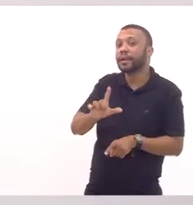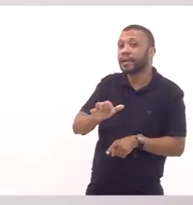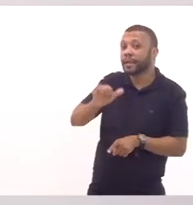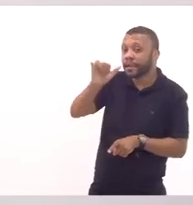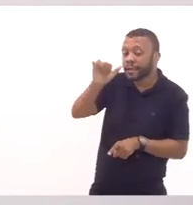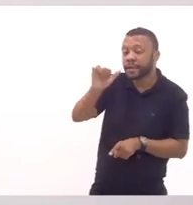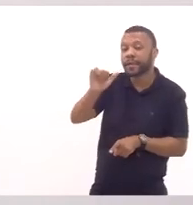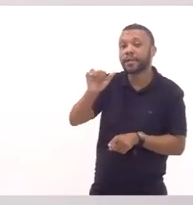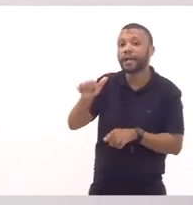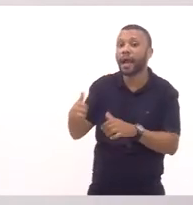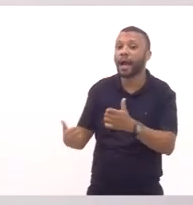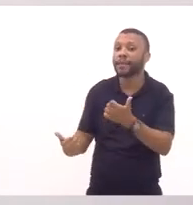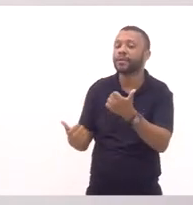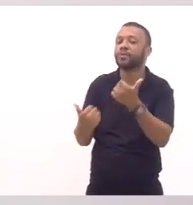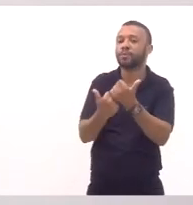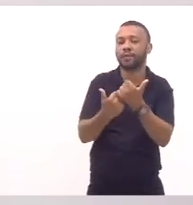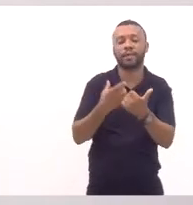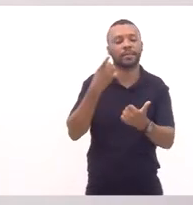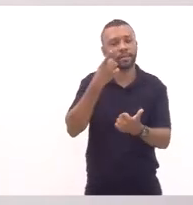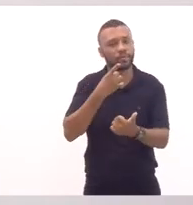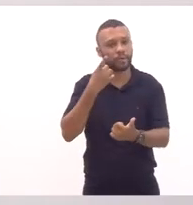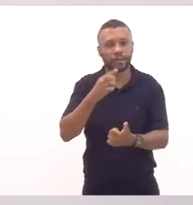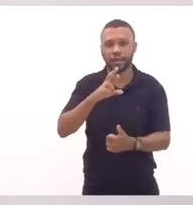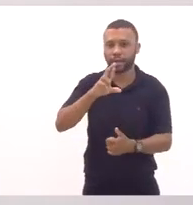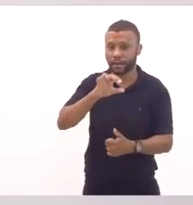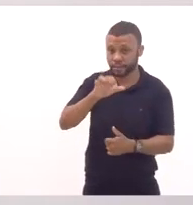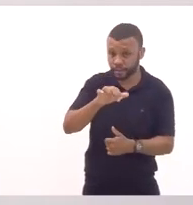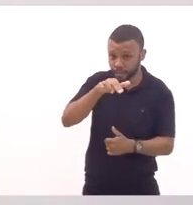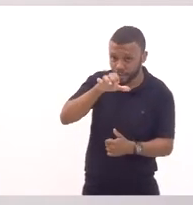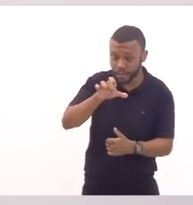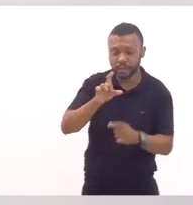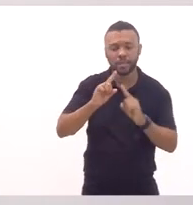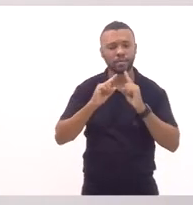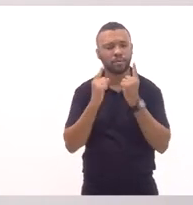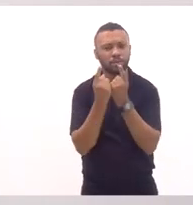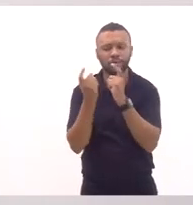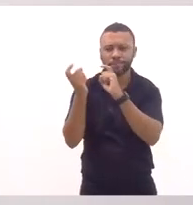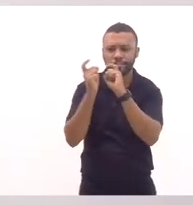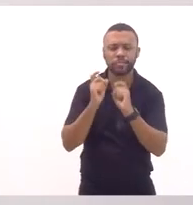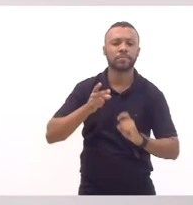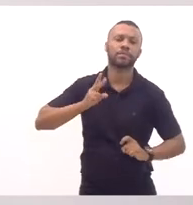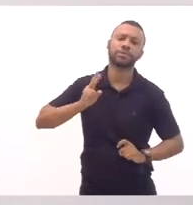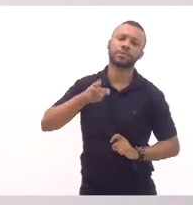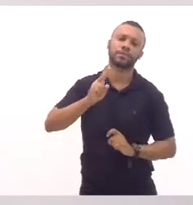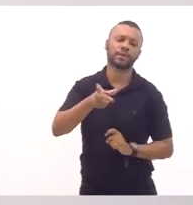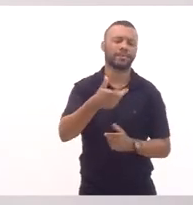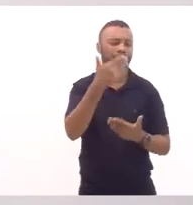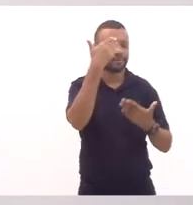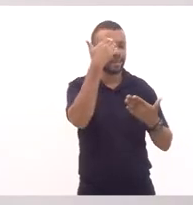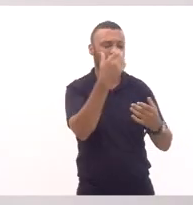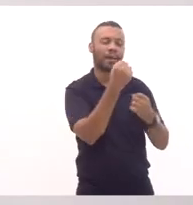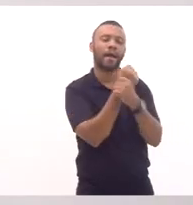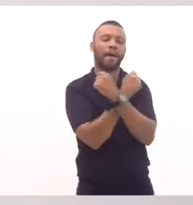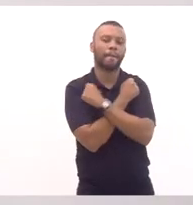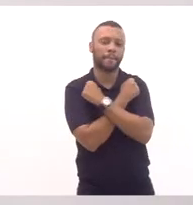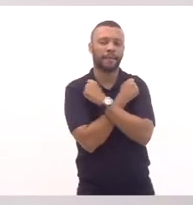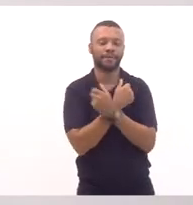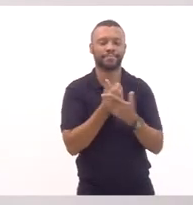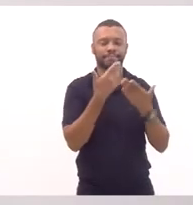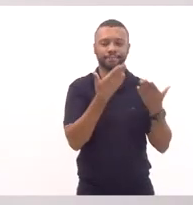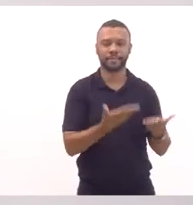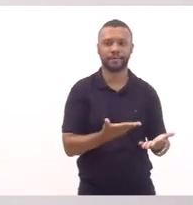Rejane, sempre acompanhando as audiências, as reuniões. Um abraço, Sueli, para ti. Vamos